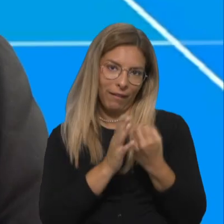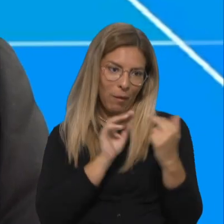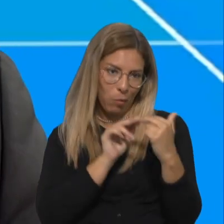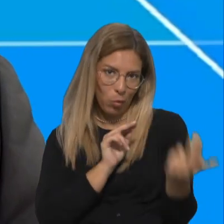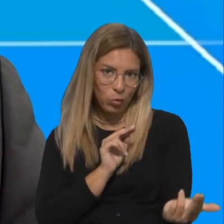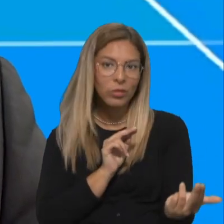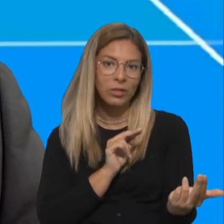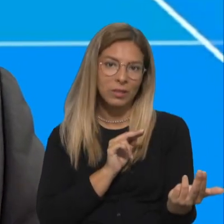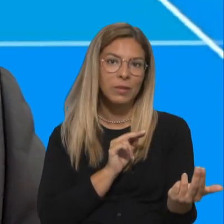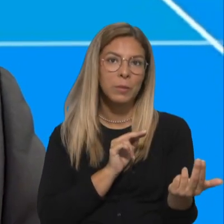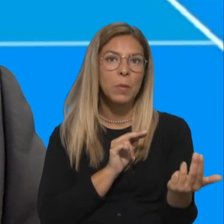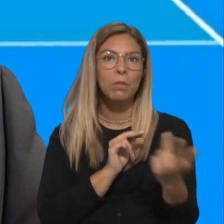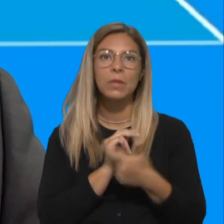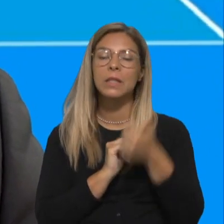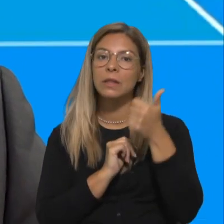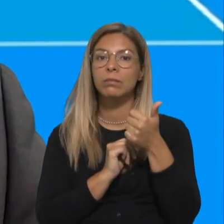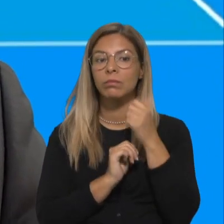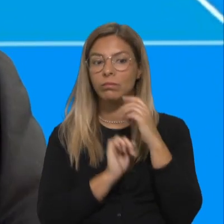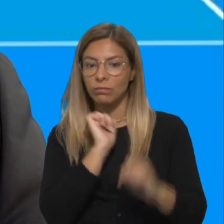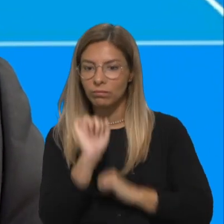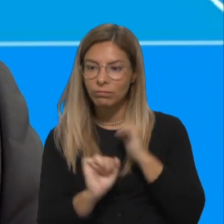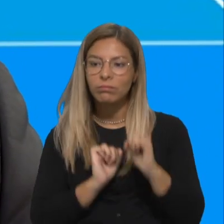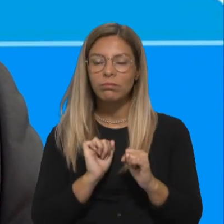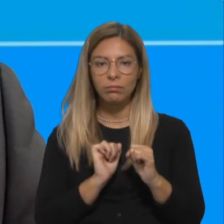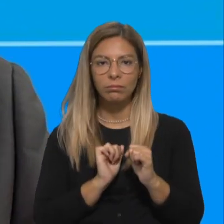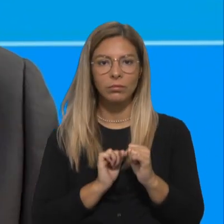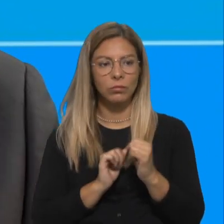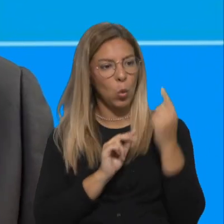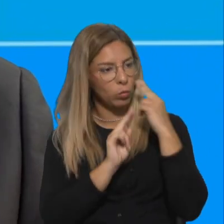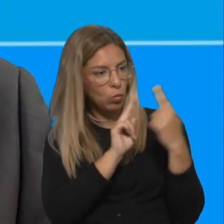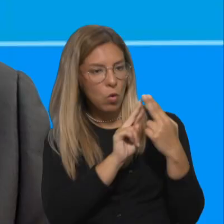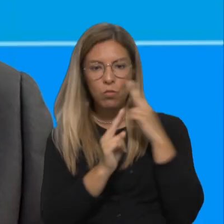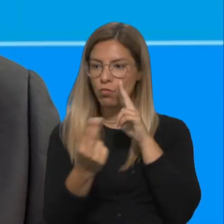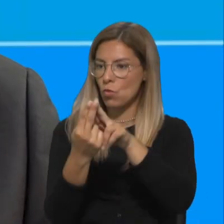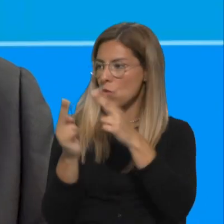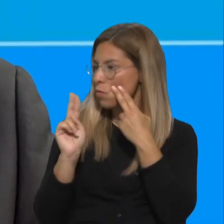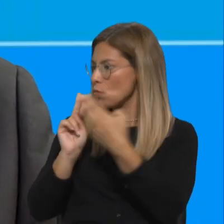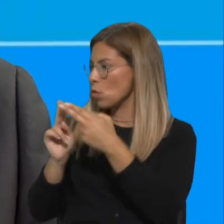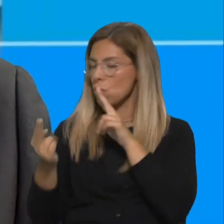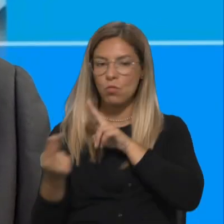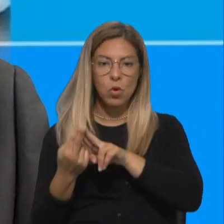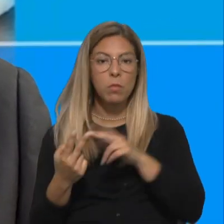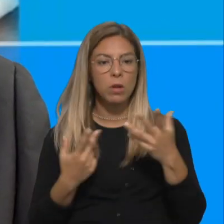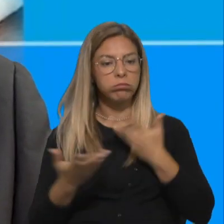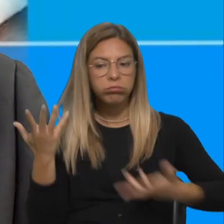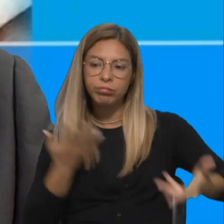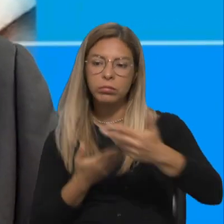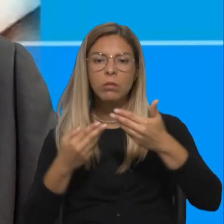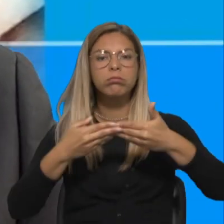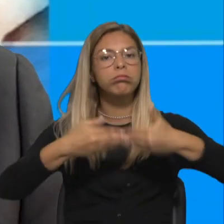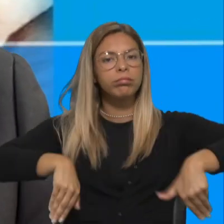para que, fundamentalmente, se conheçam uns aos outros. Porque eu acho que quando nos conhecemos uns aos outros, essas fronteiras vão desaparecendo e vão se